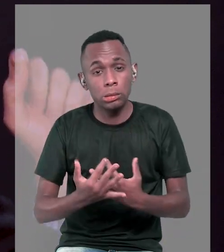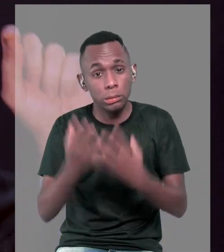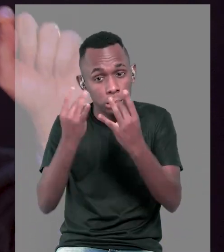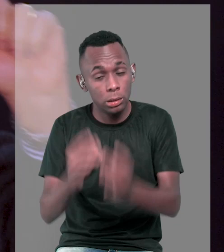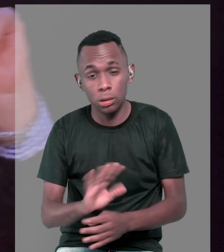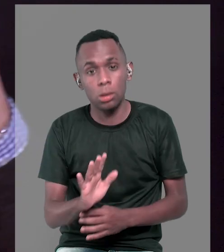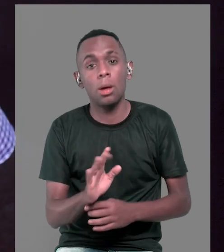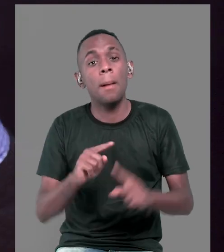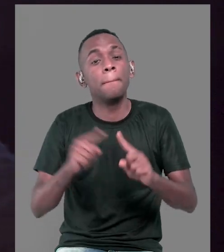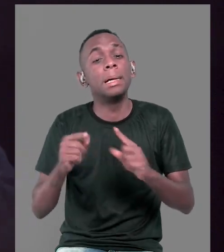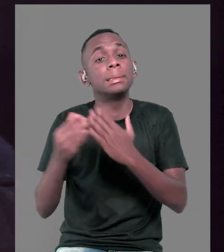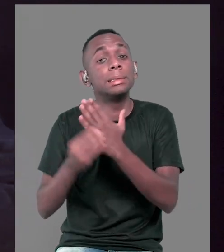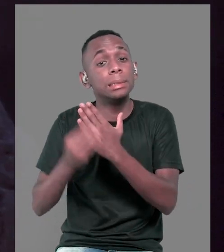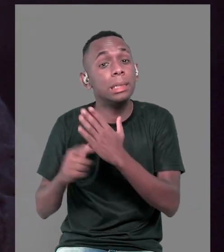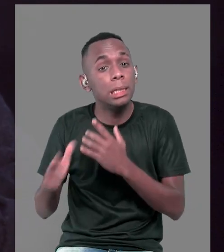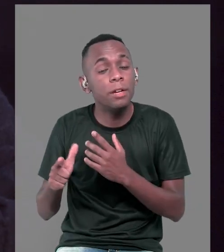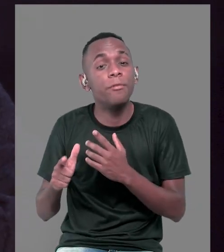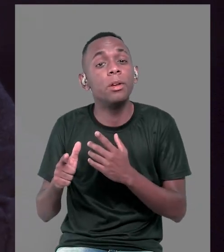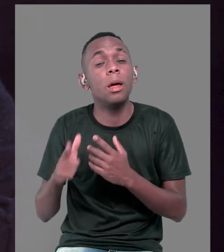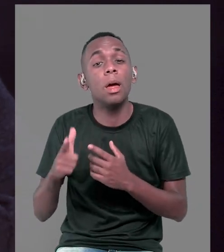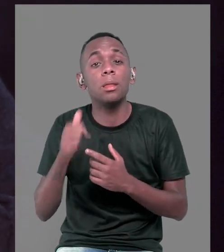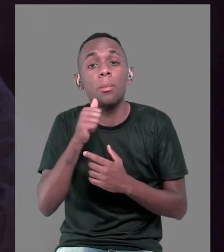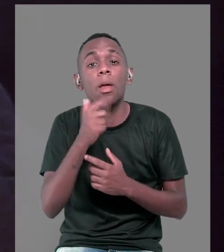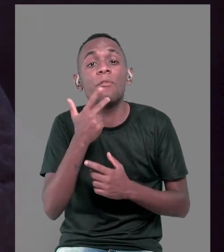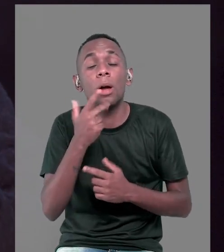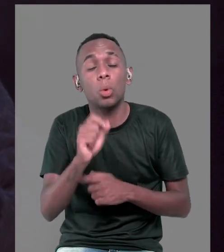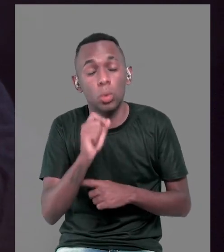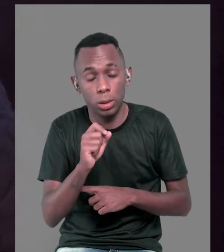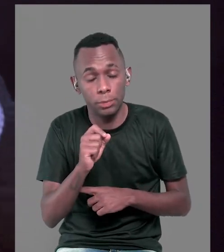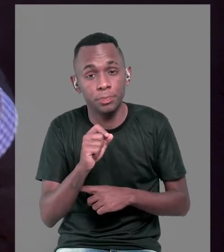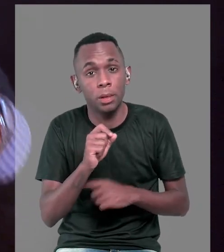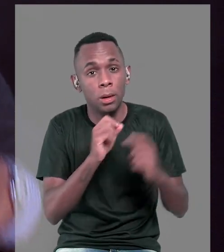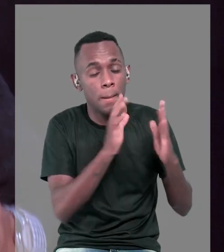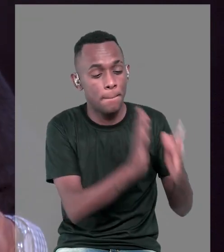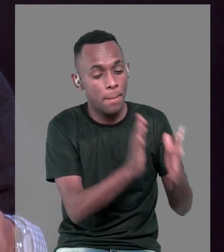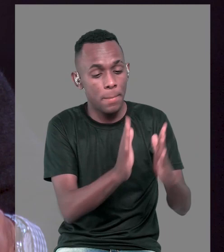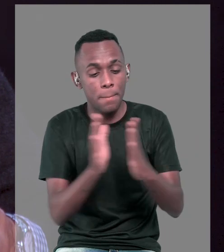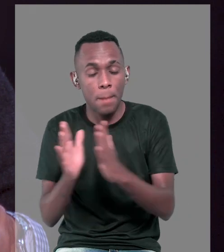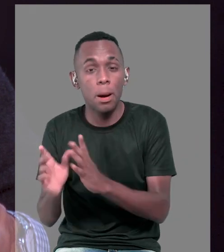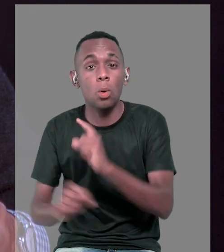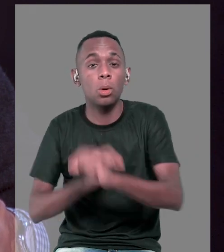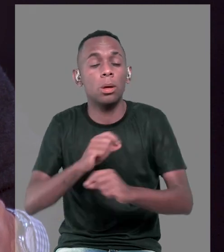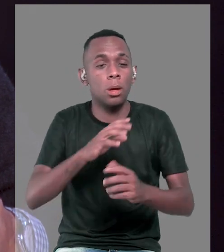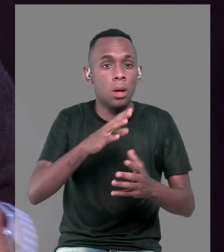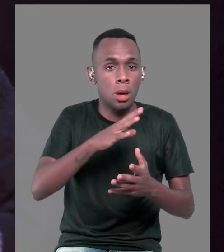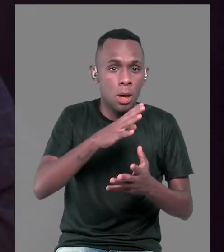Querer, ela separa sistematicamente o